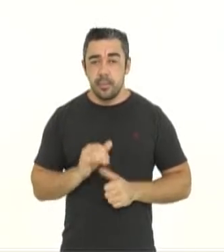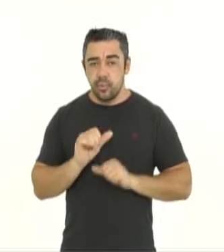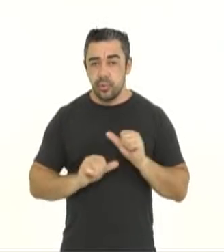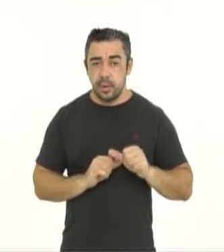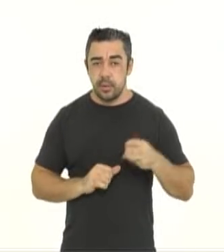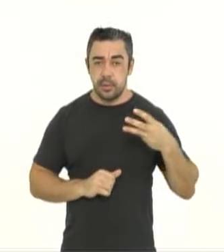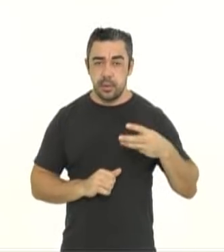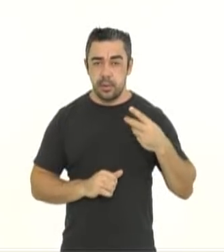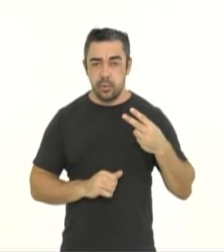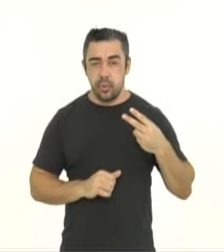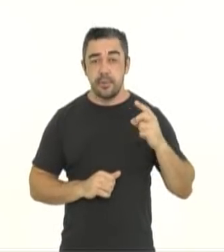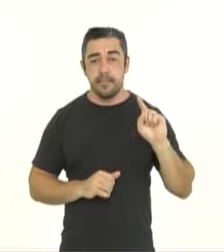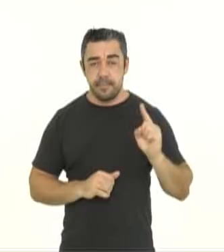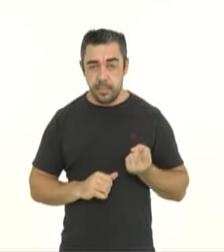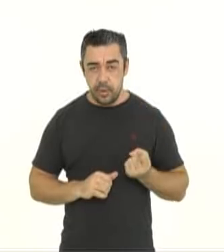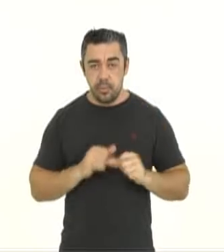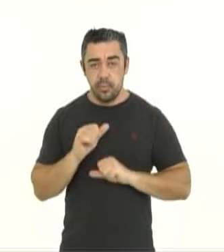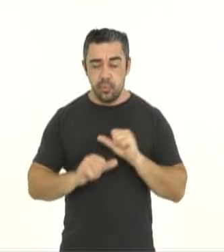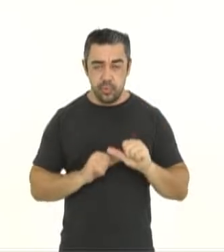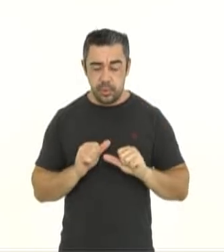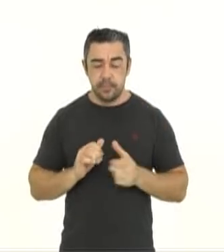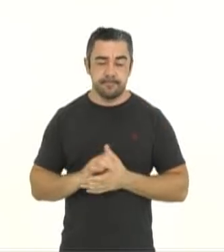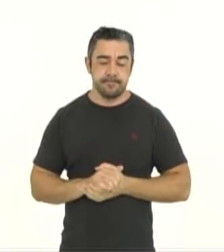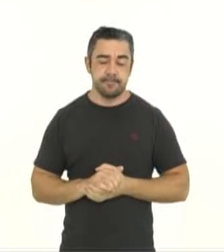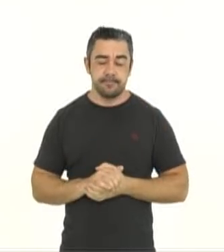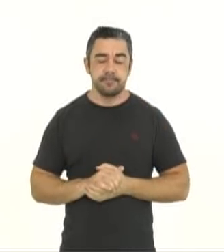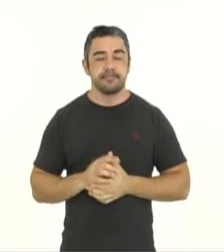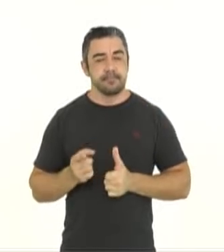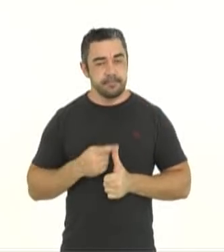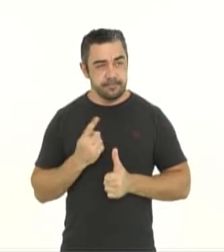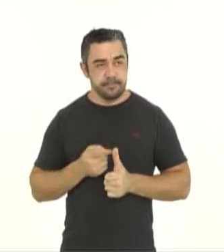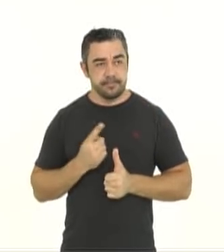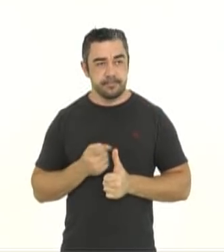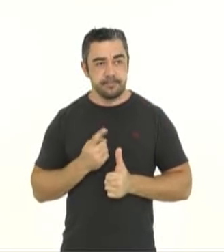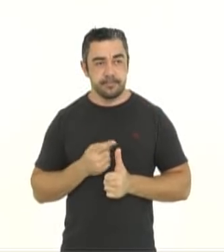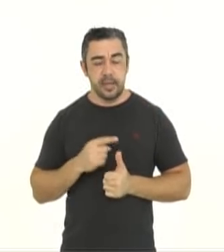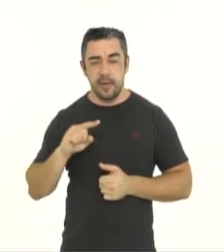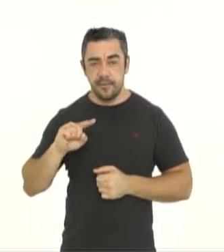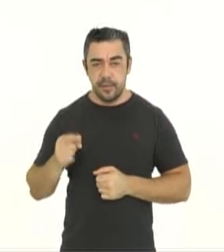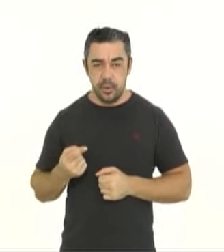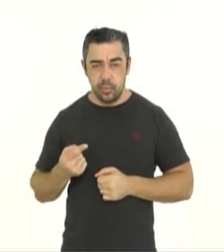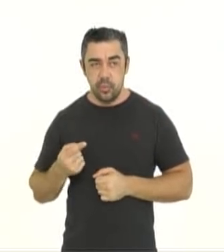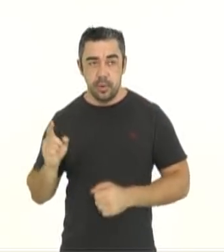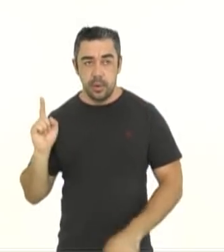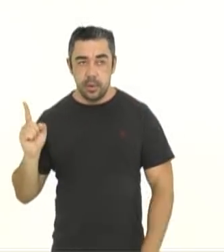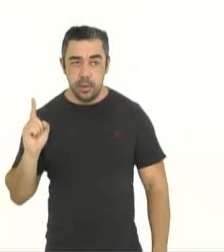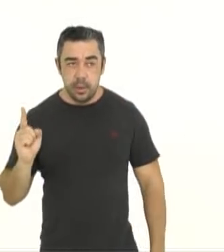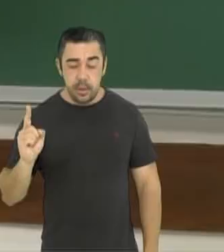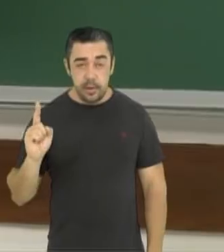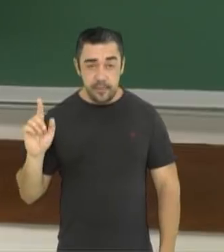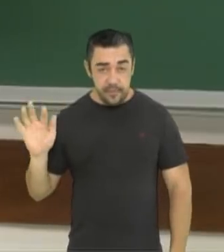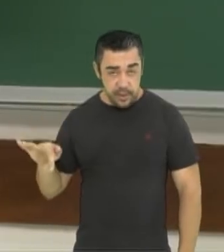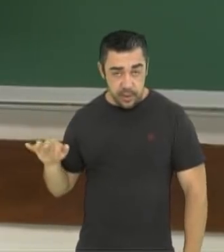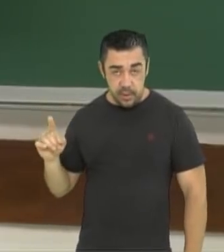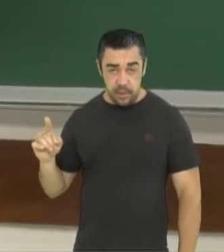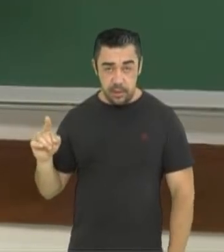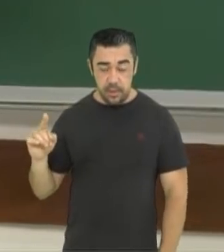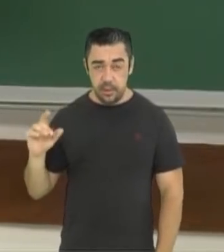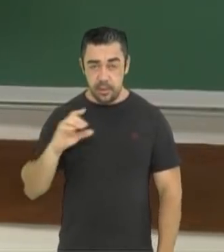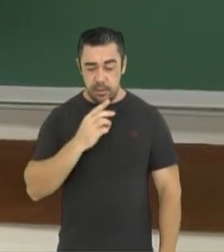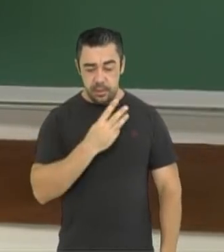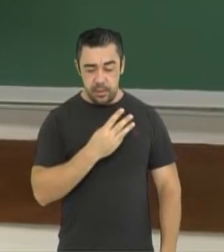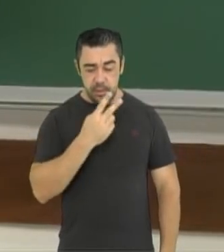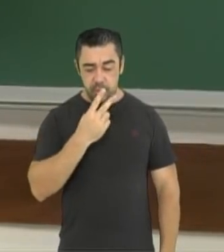número 32.000 em notação científica. Primeiro, vamos andar com a vírgula, que está aqui no finalzinho do último